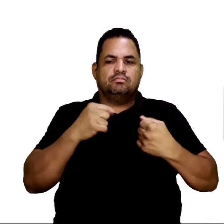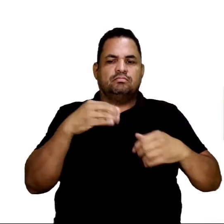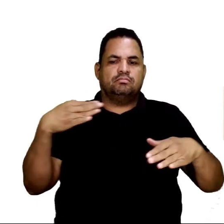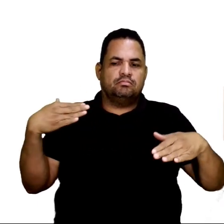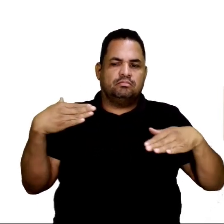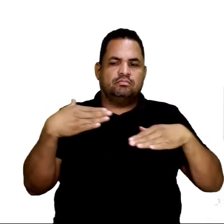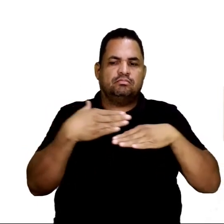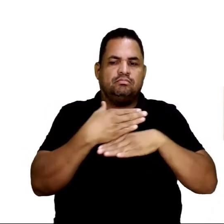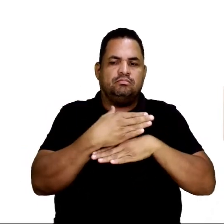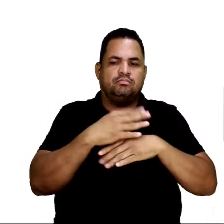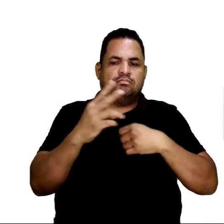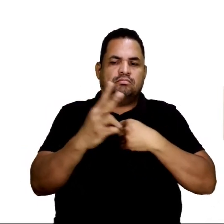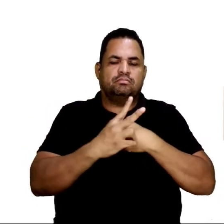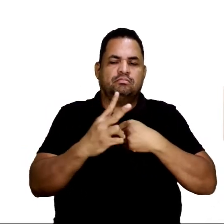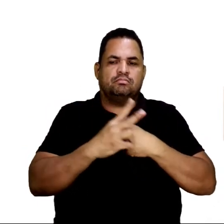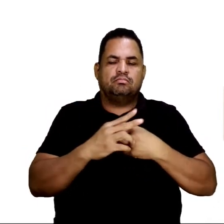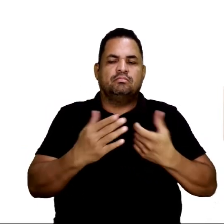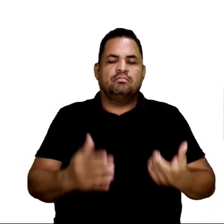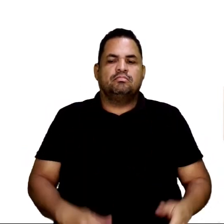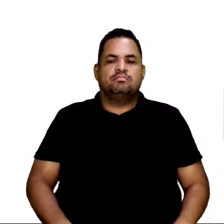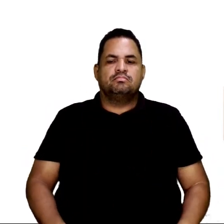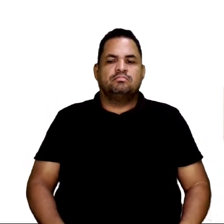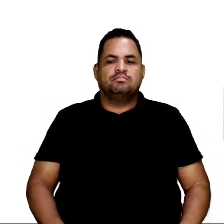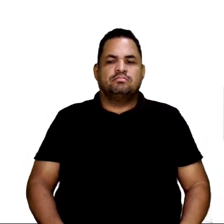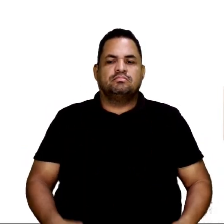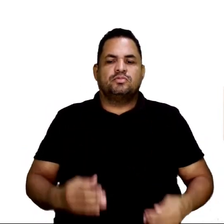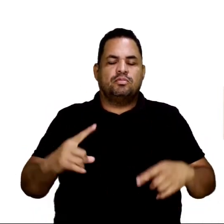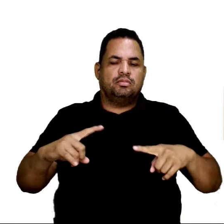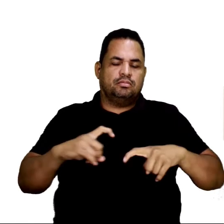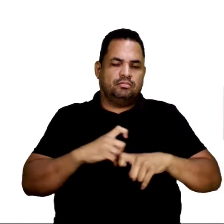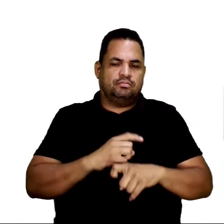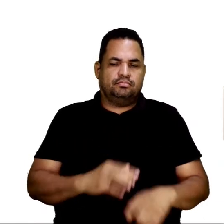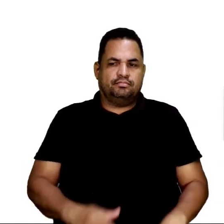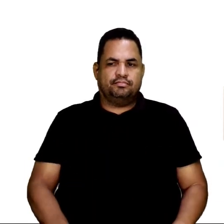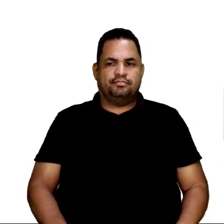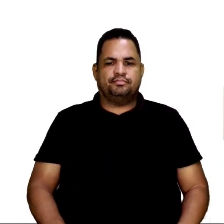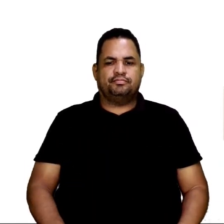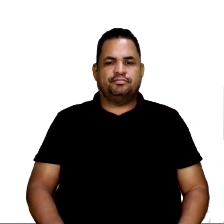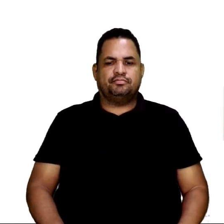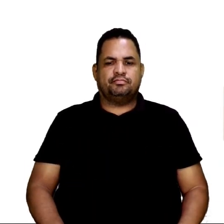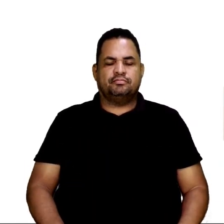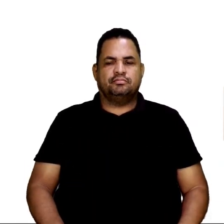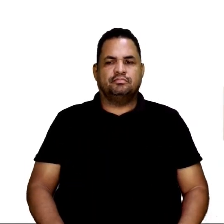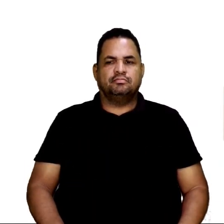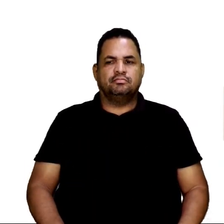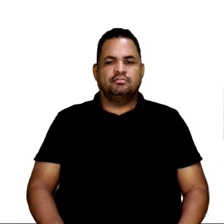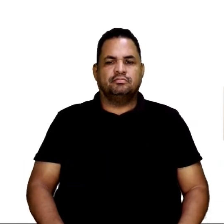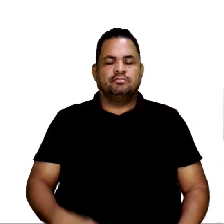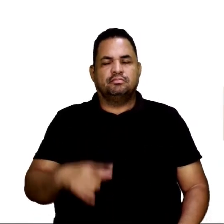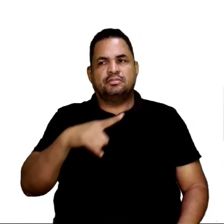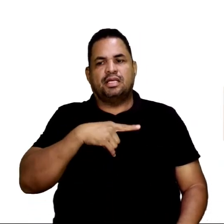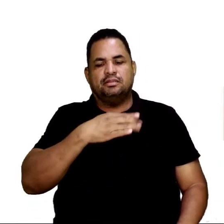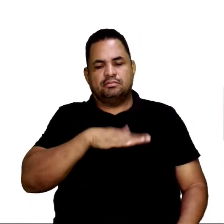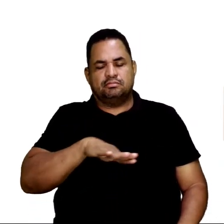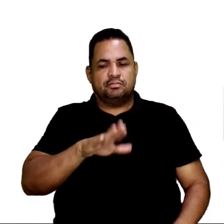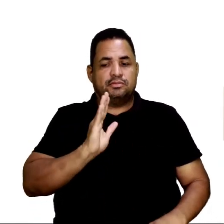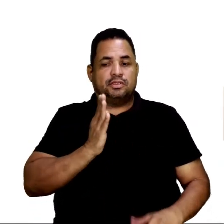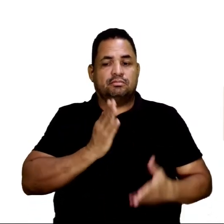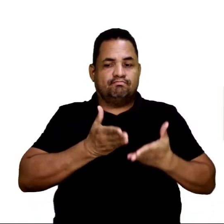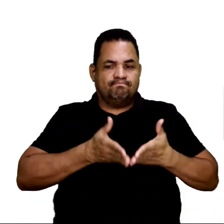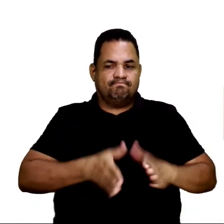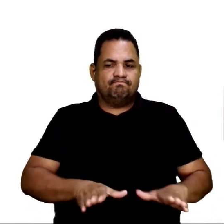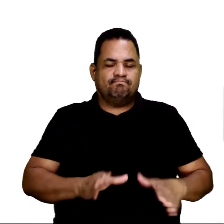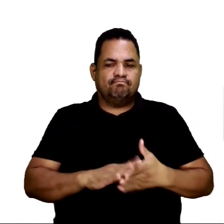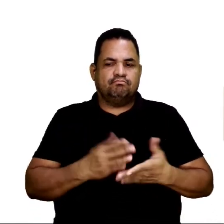ali essa proteção, né, como as bactérias, tá bom? Provocando algumas infecções. Tem crianças que já nascem, né, com